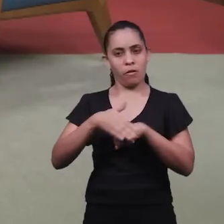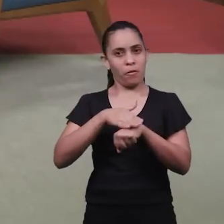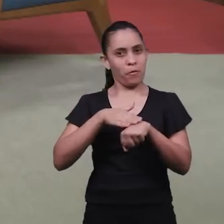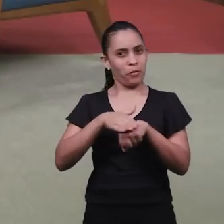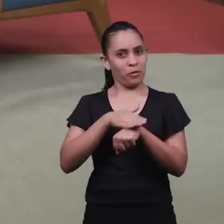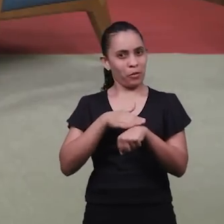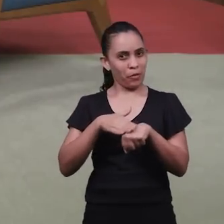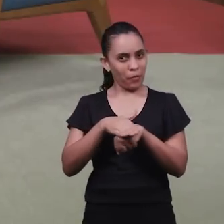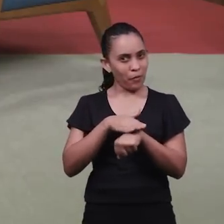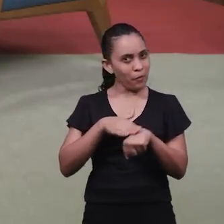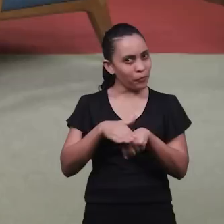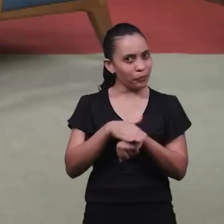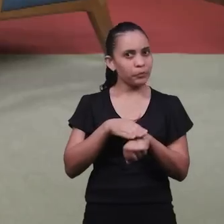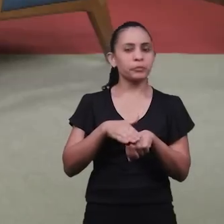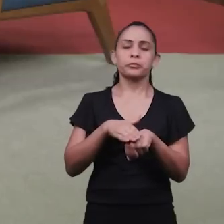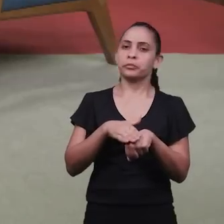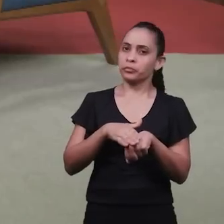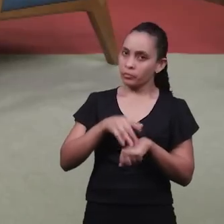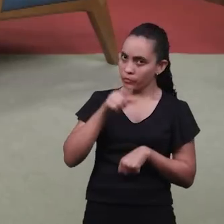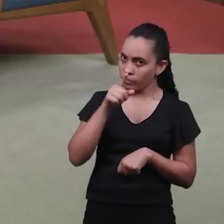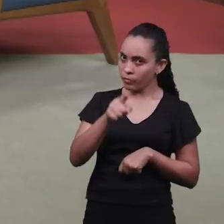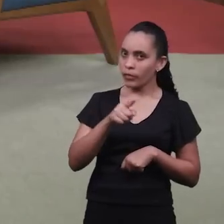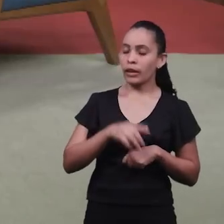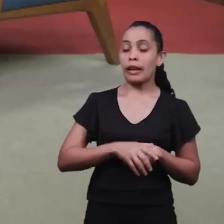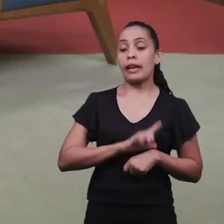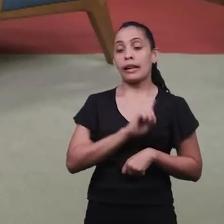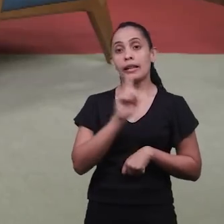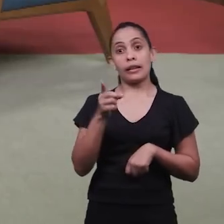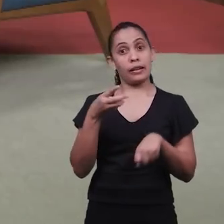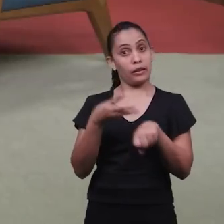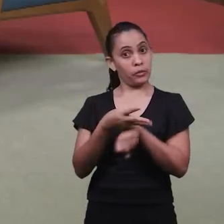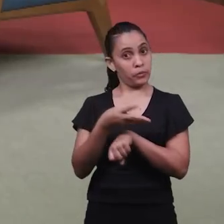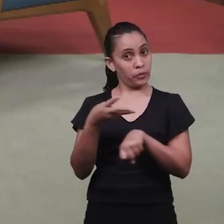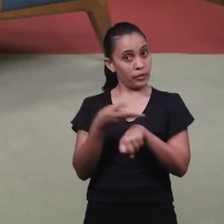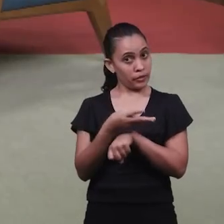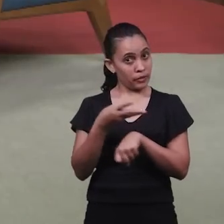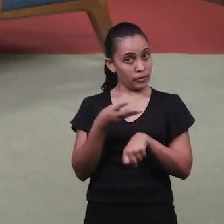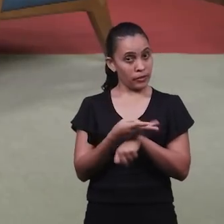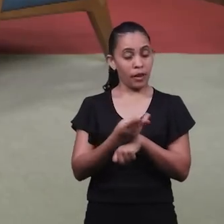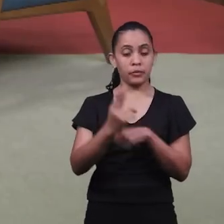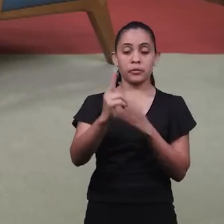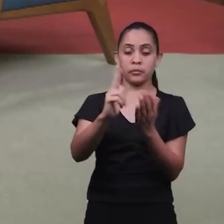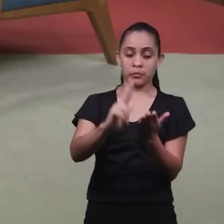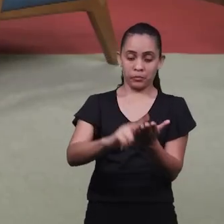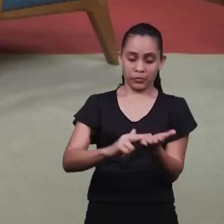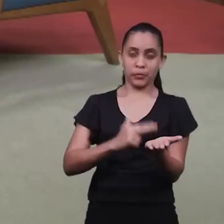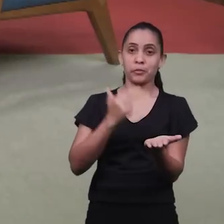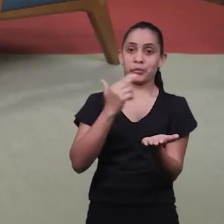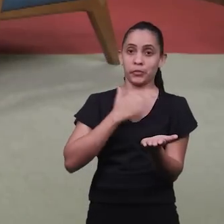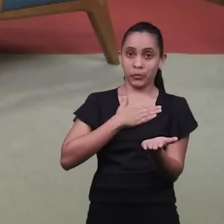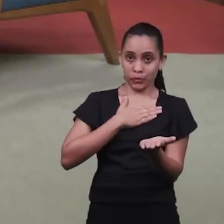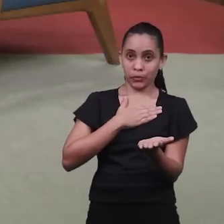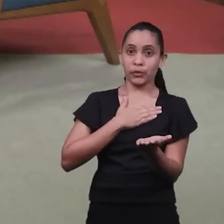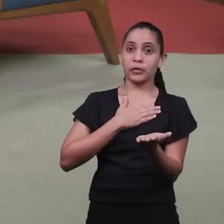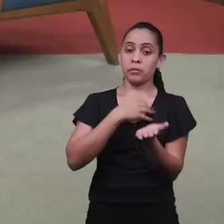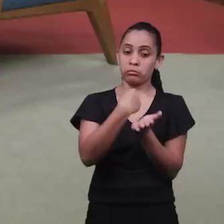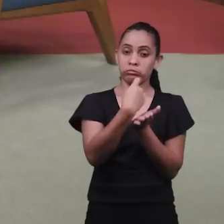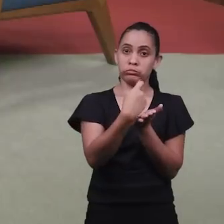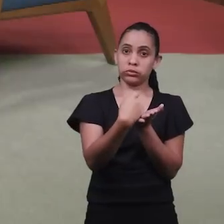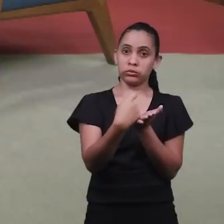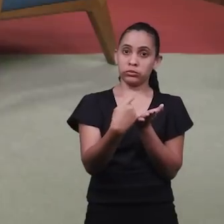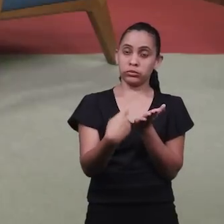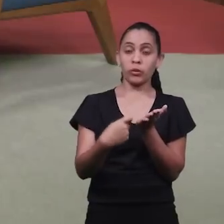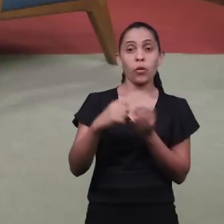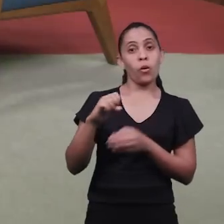gente traz aqui o feedback para você. E lá no WhatsApp você pode mandar uma mensagem para nós por